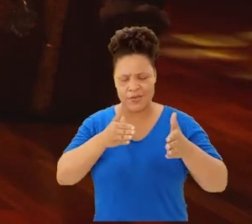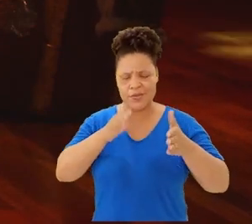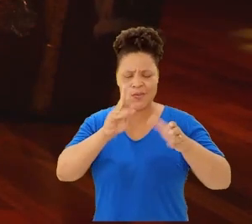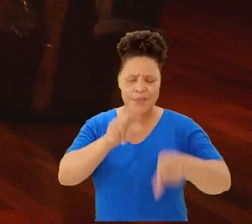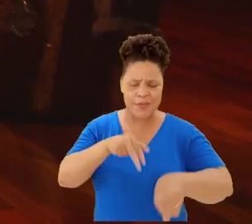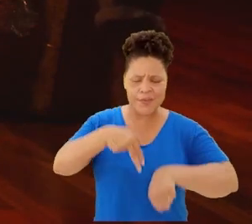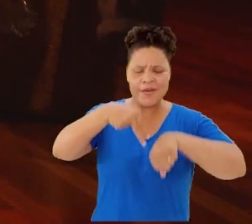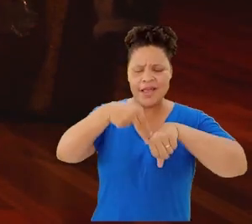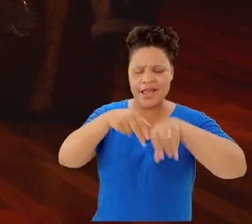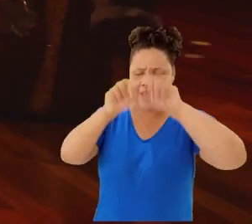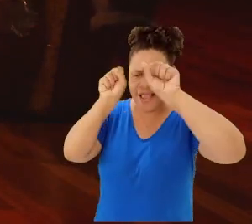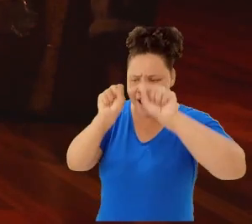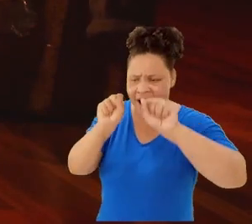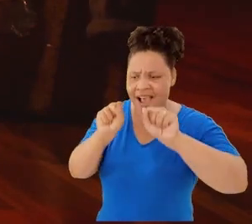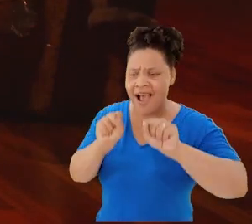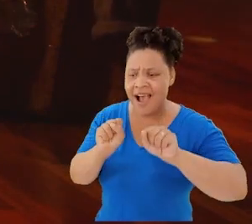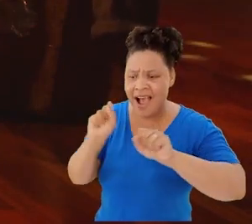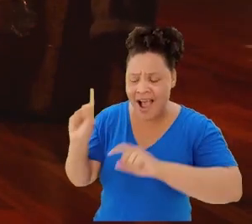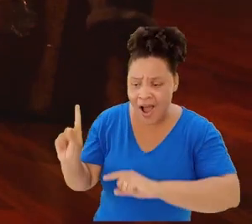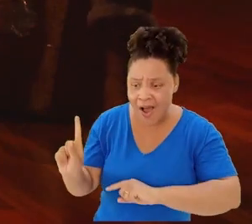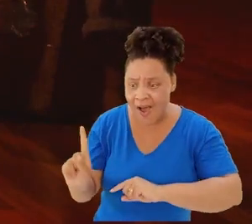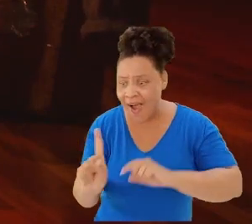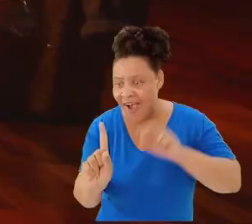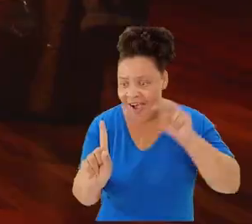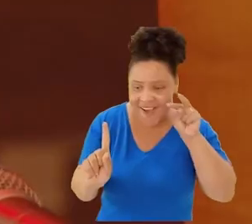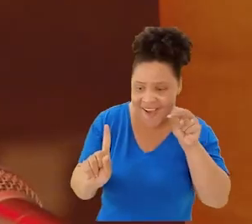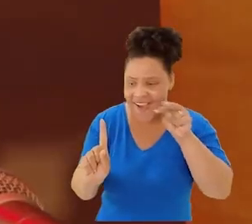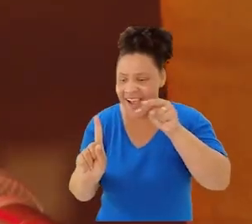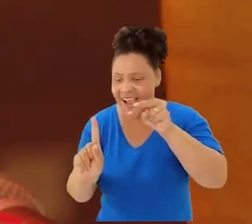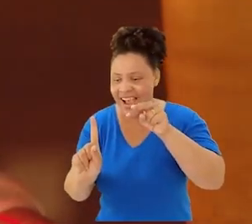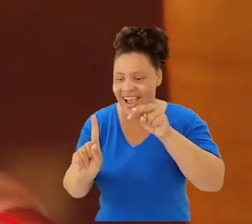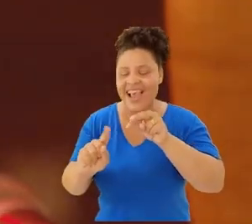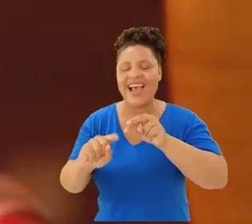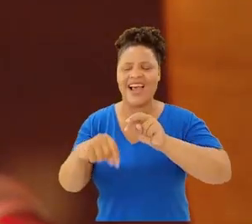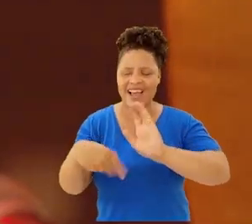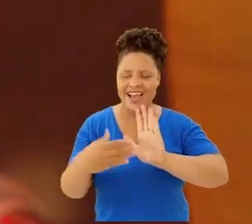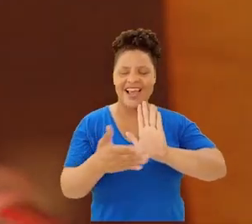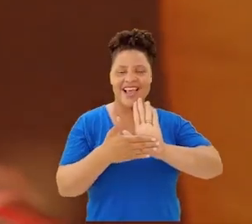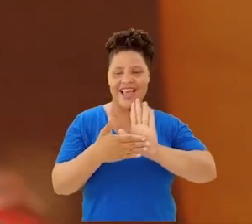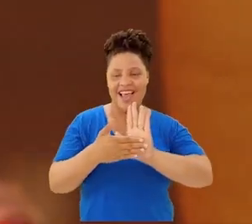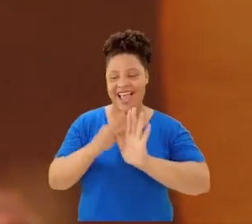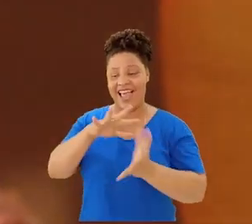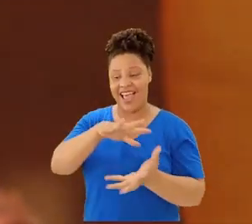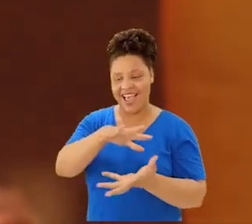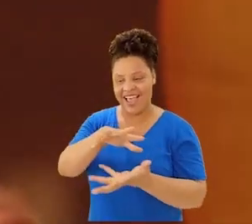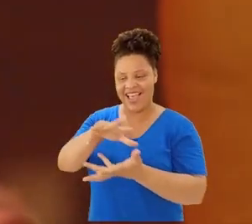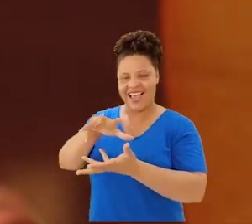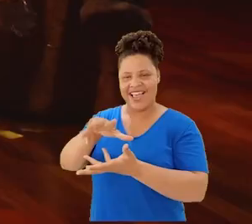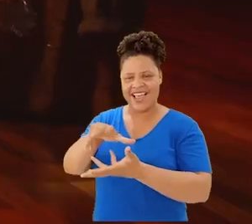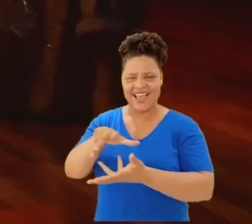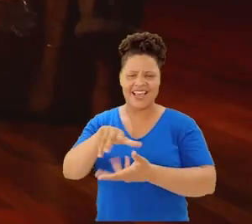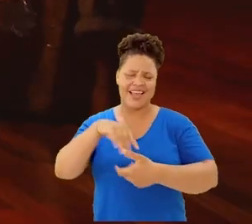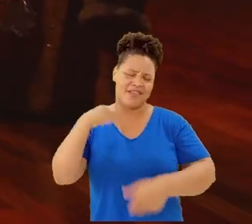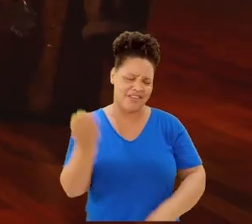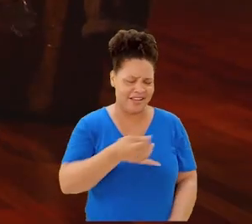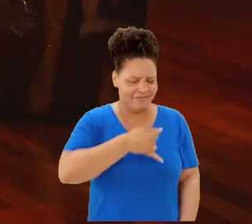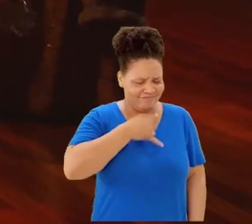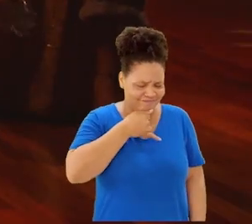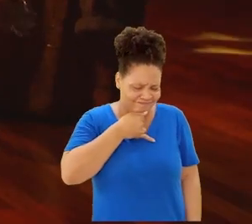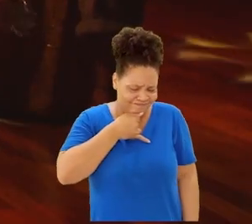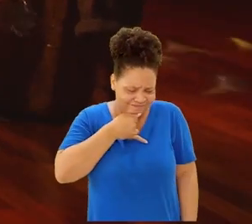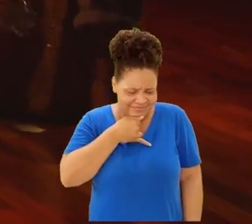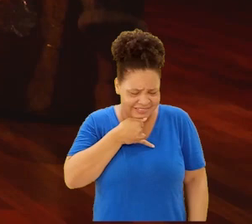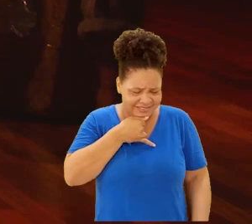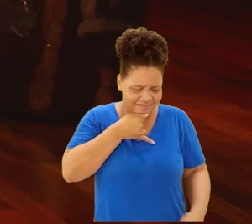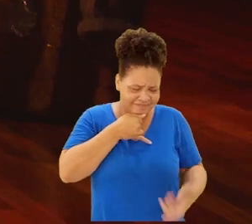penso num revolto sem dançar. Eu me azedei, seu Toninho, me azedei. Eu me azedei que cê não tava aqui. Faz quanto tempo